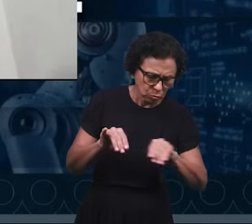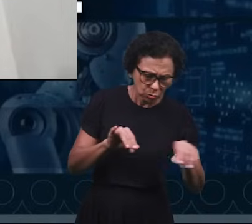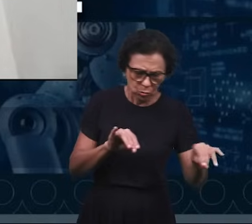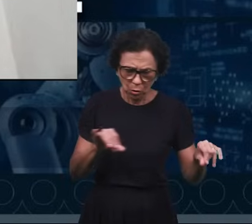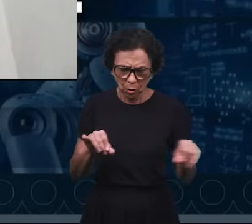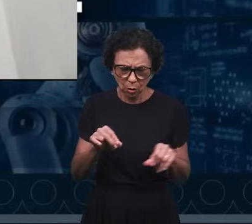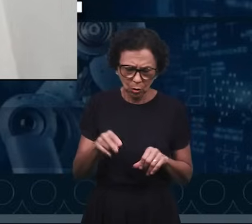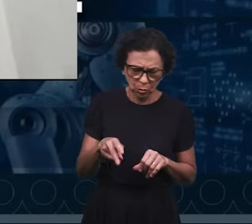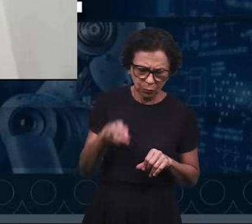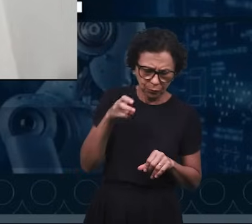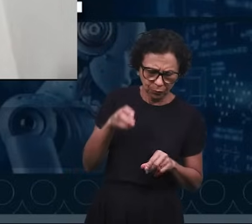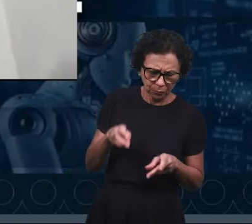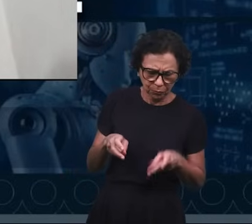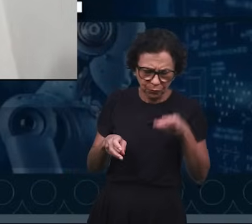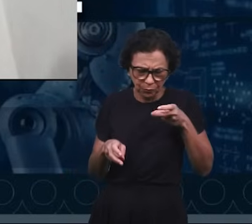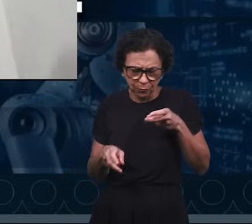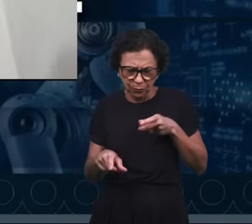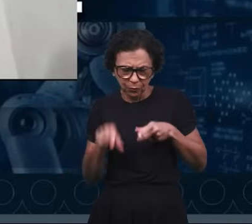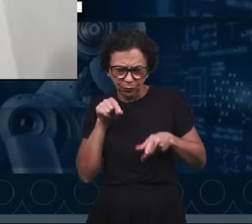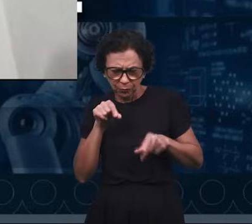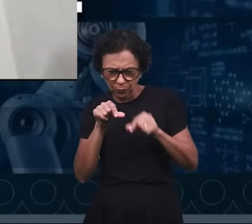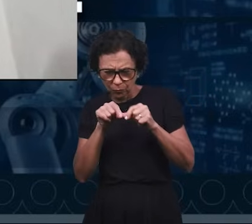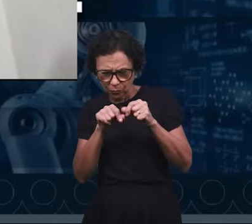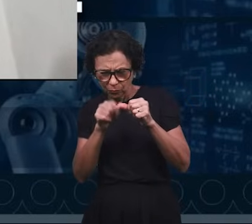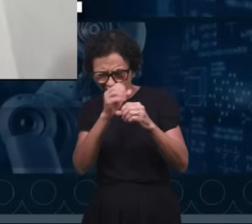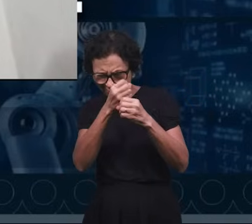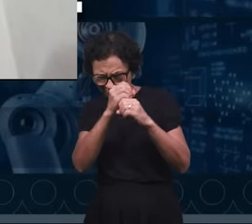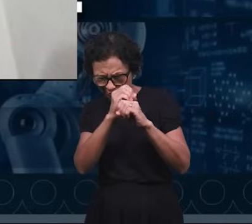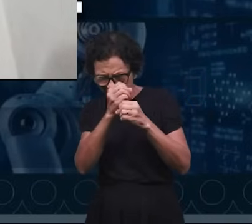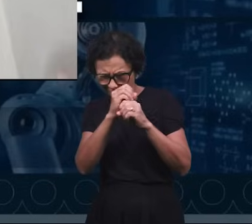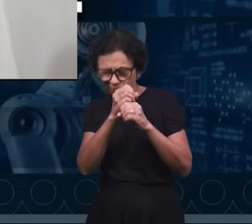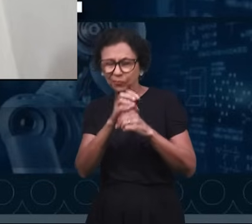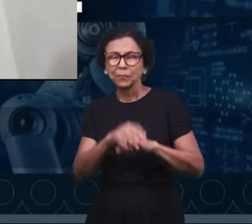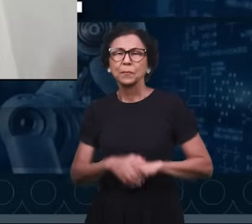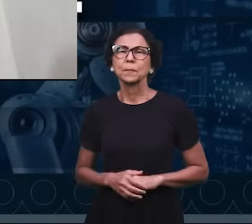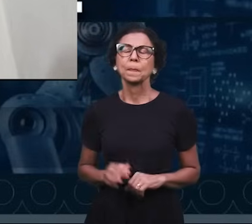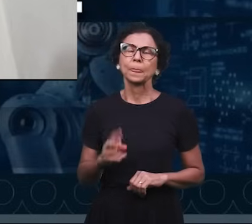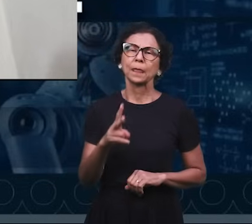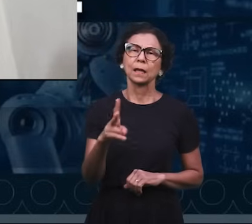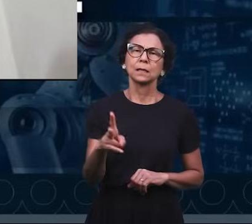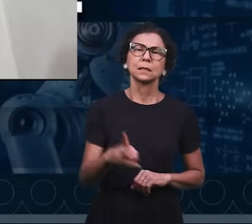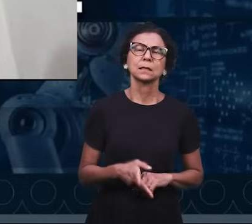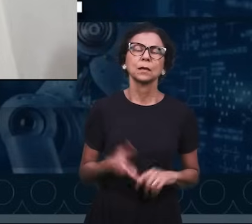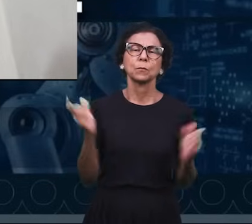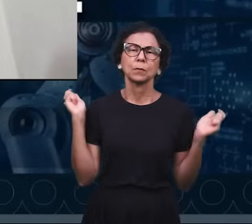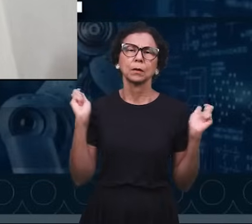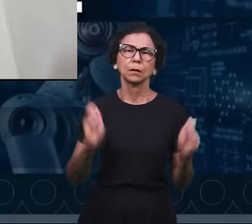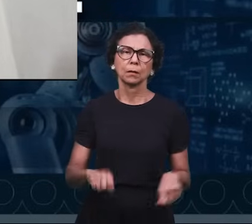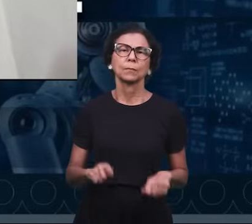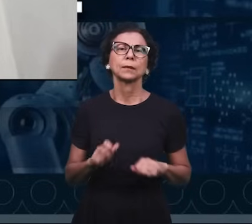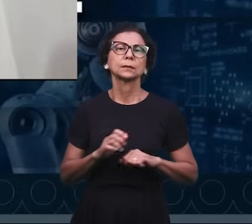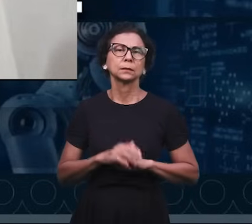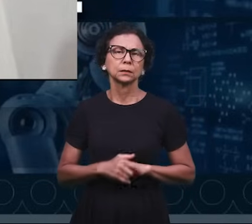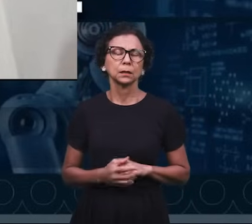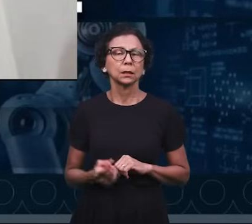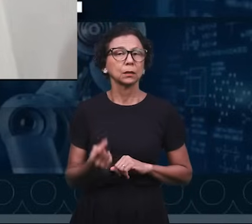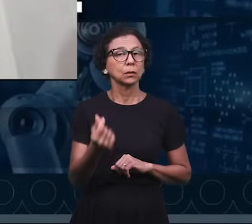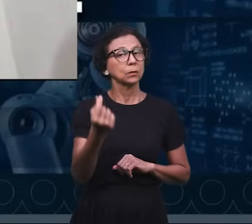se está bom para colher, isso tudo melhorando o quê? Sempre a eficiência, melhorando